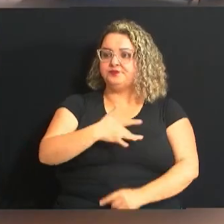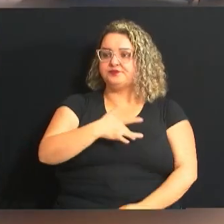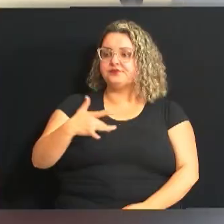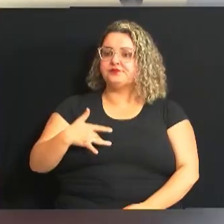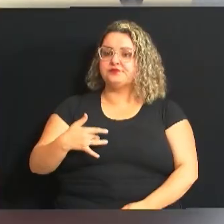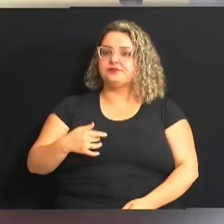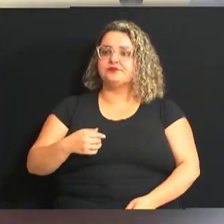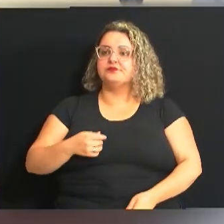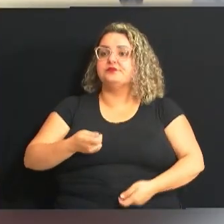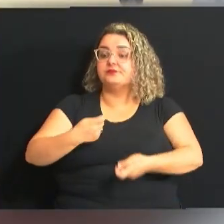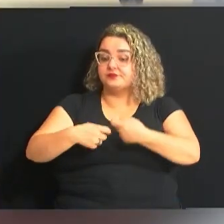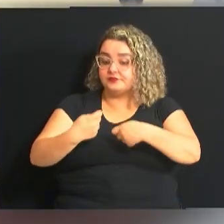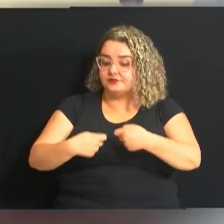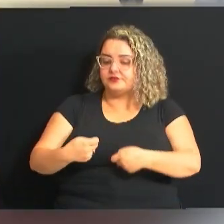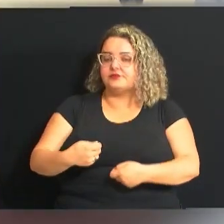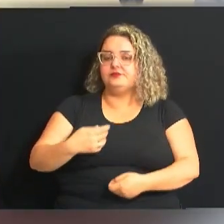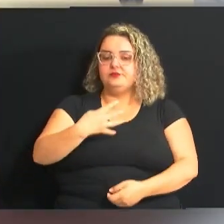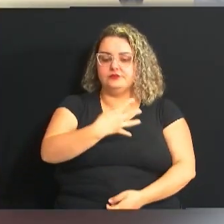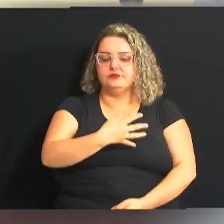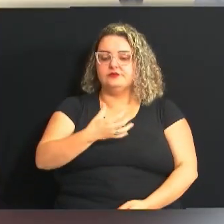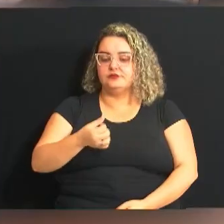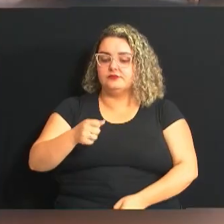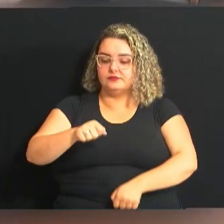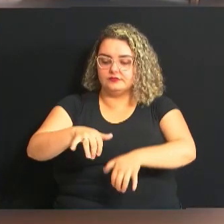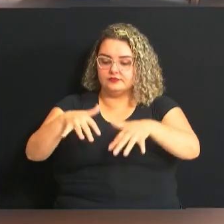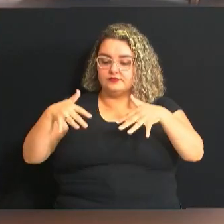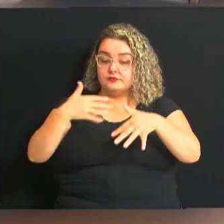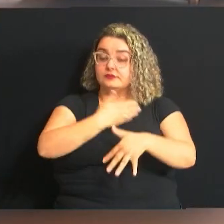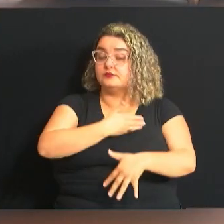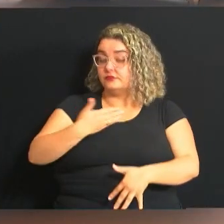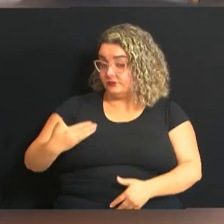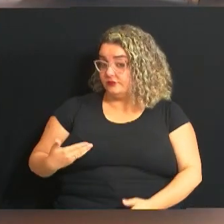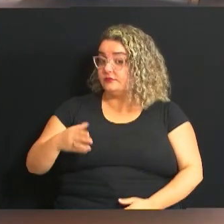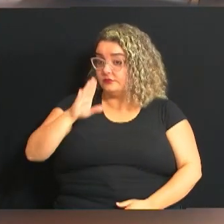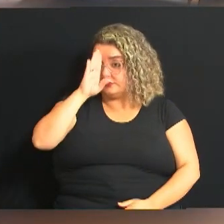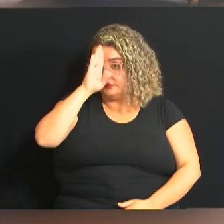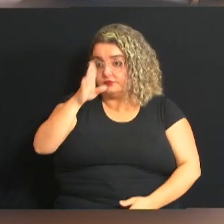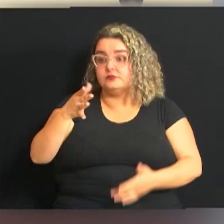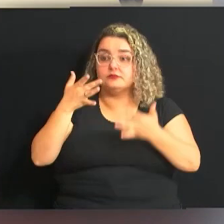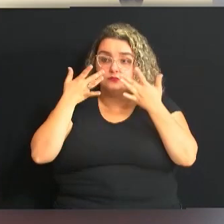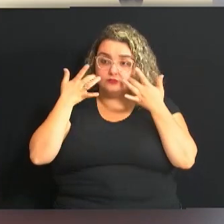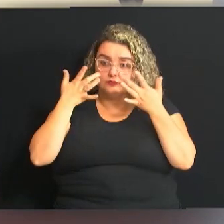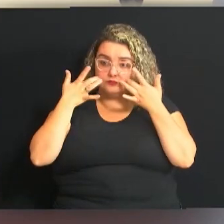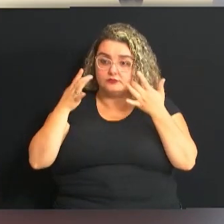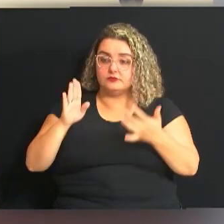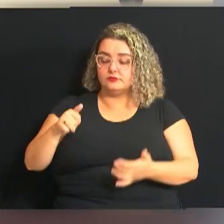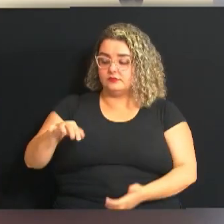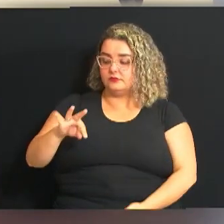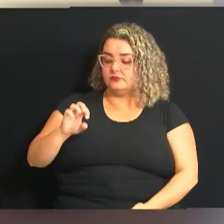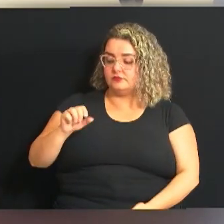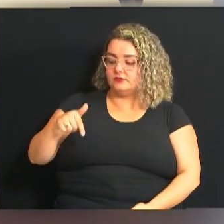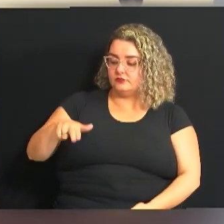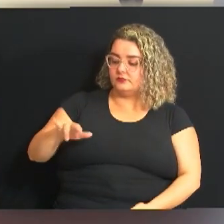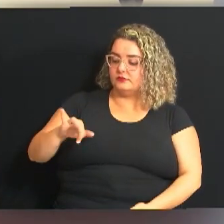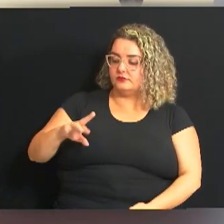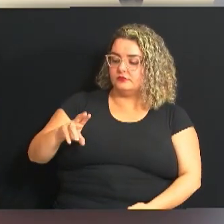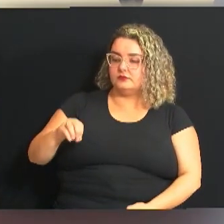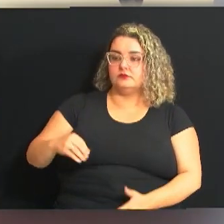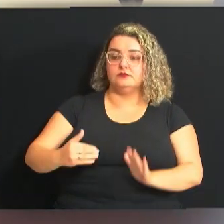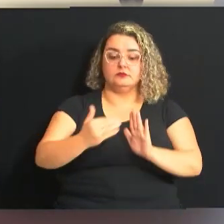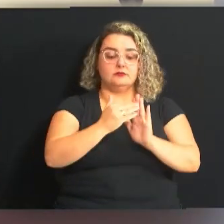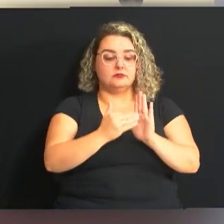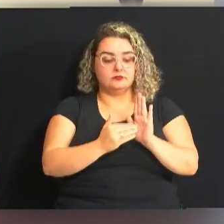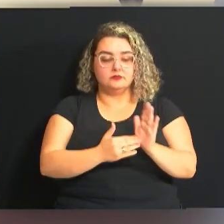a 46ª audiência pública, direto do Teatro Bento Quirino. Ele apresentou a pauta do dia.